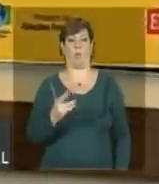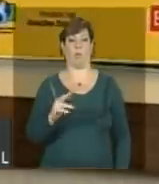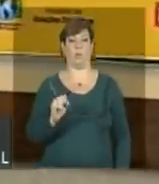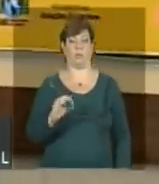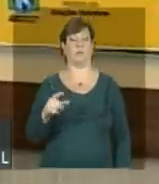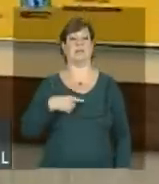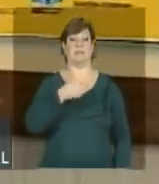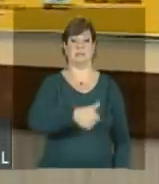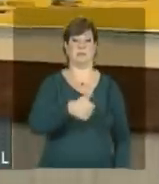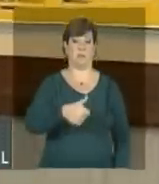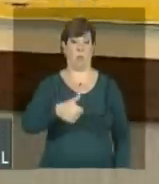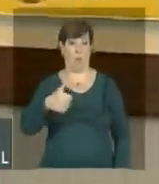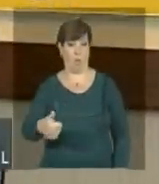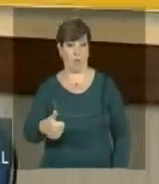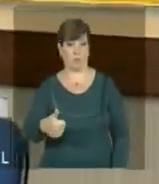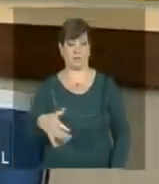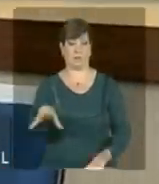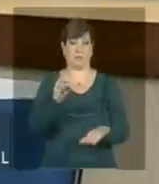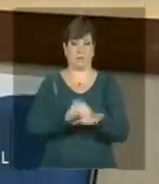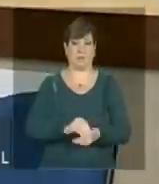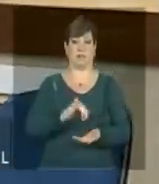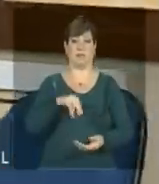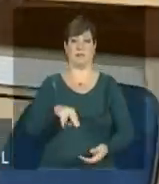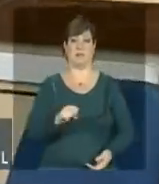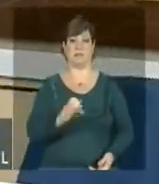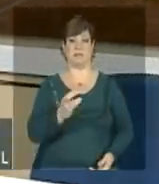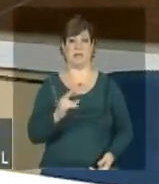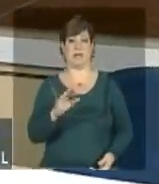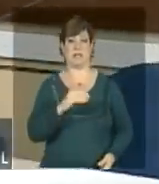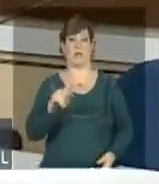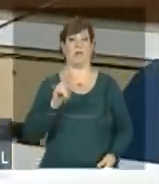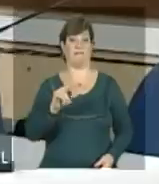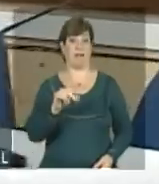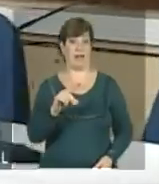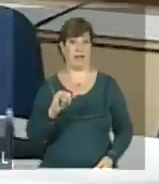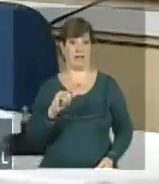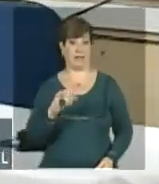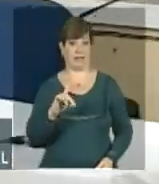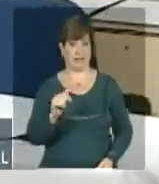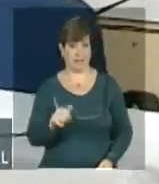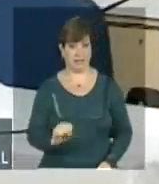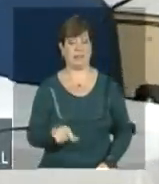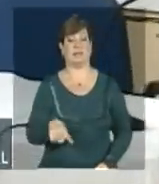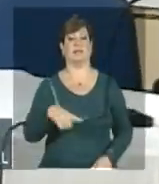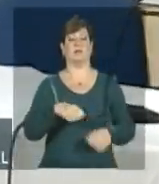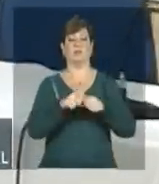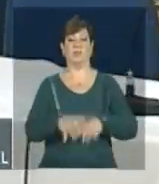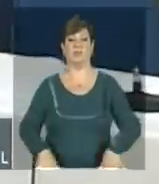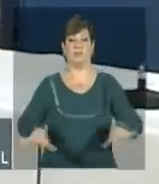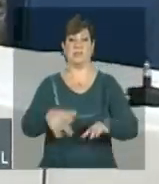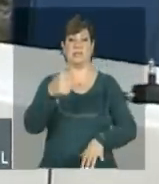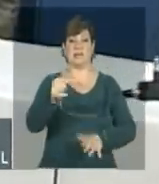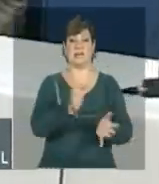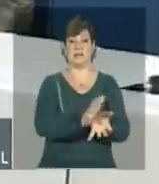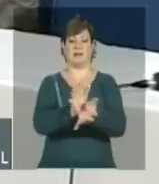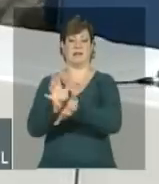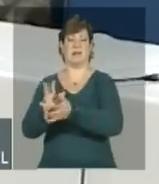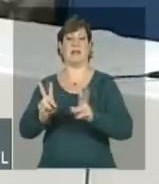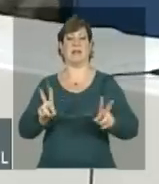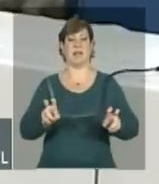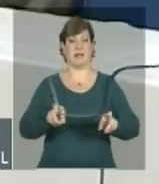111 inscrições que foram consideradas válidas, elas ficaram distribuídas em 7 áreas